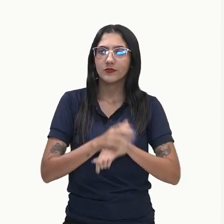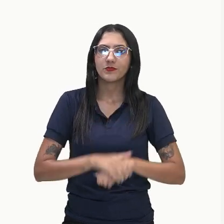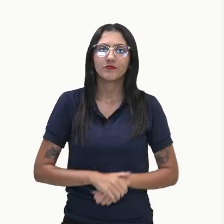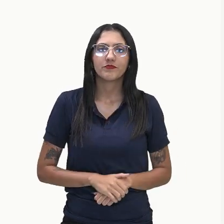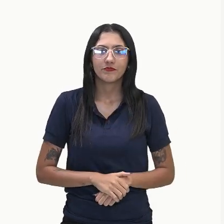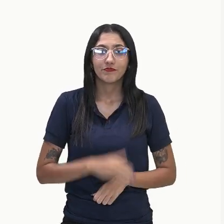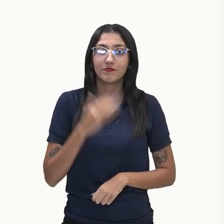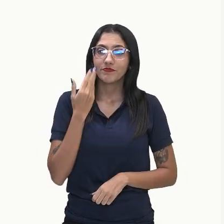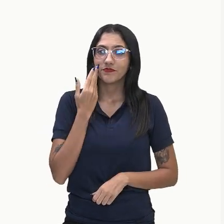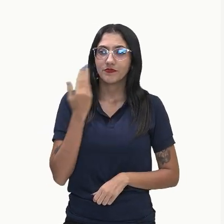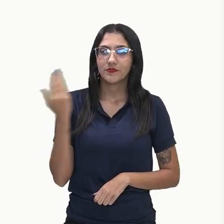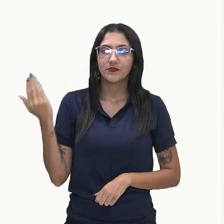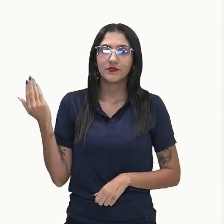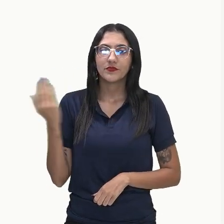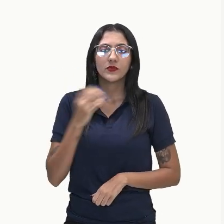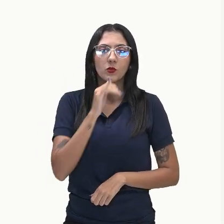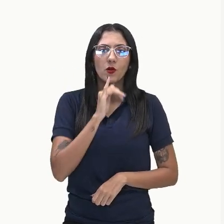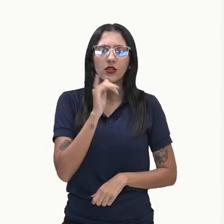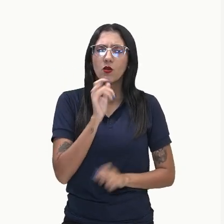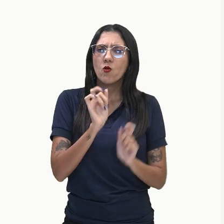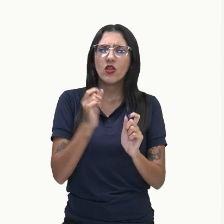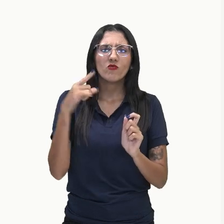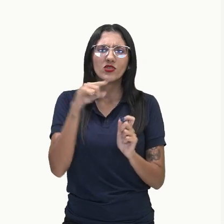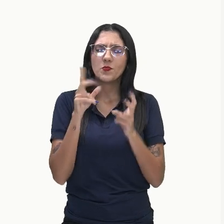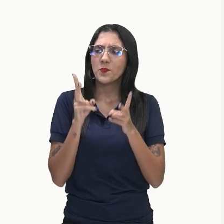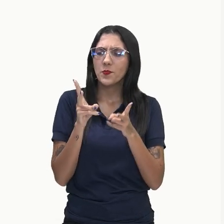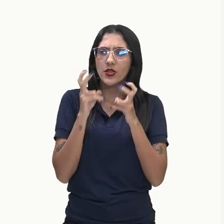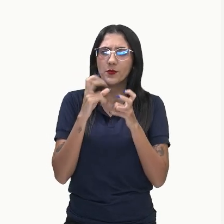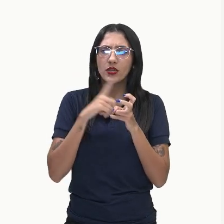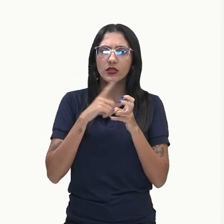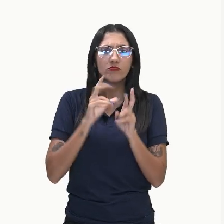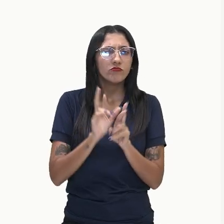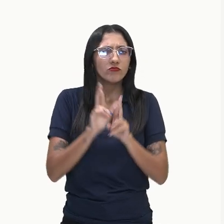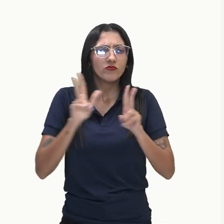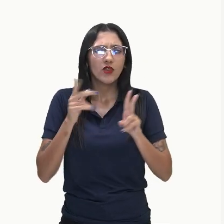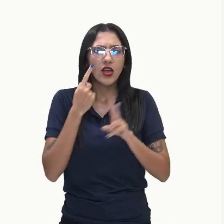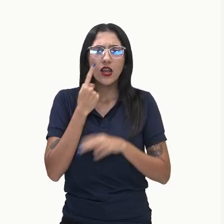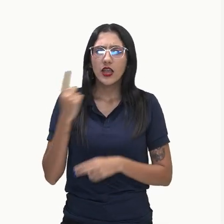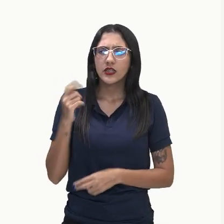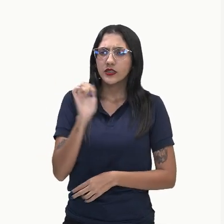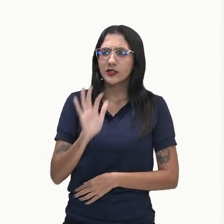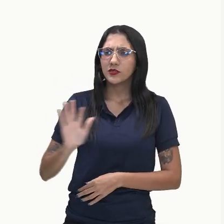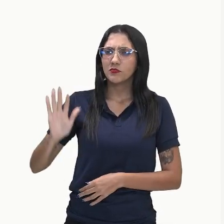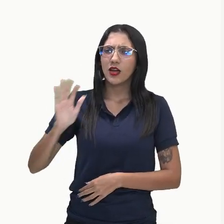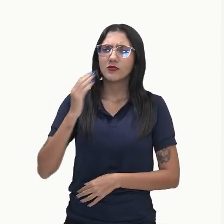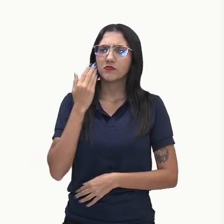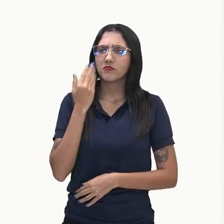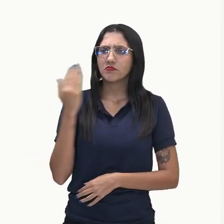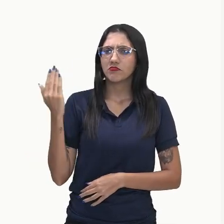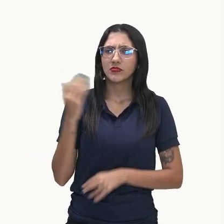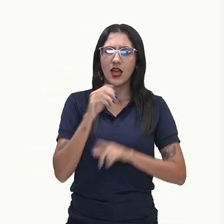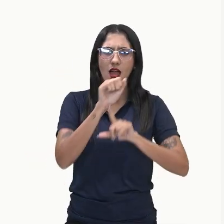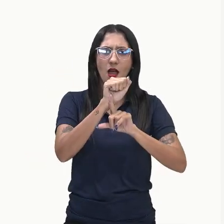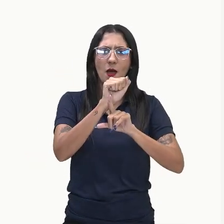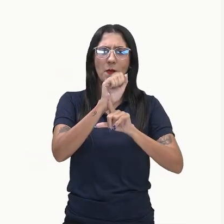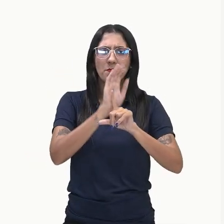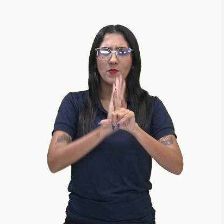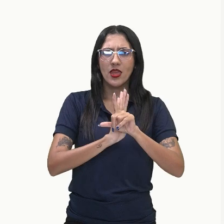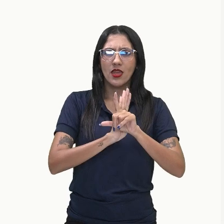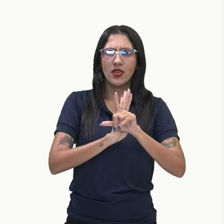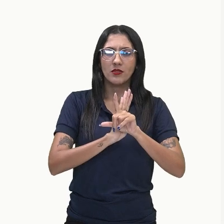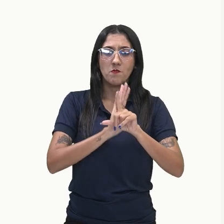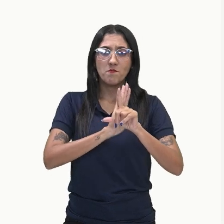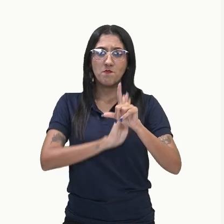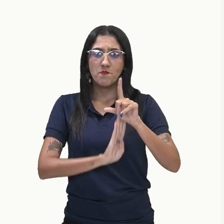temos um exemplo. O que é que se observa ali do lado AB em relação ao lado BC? O